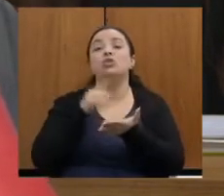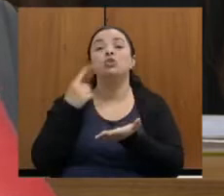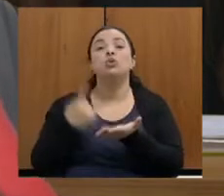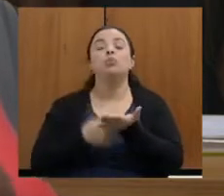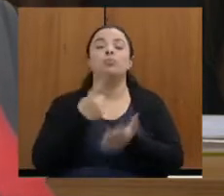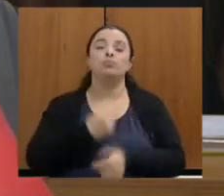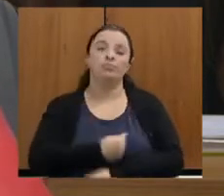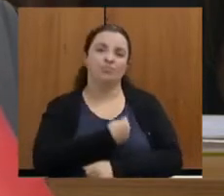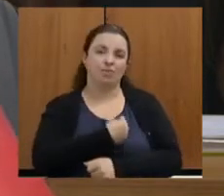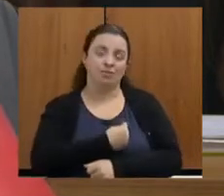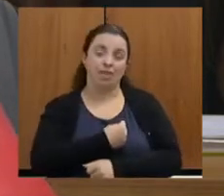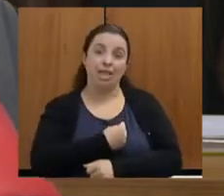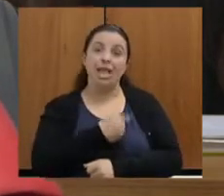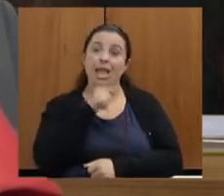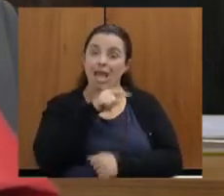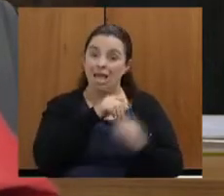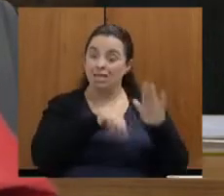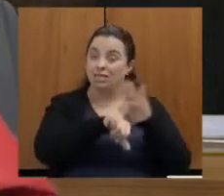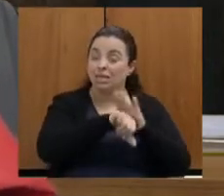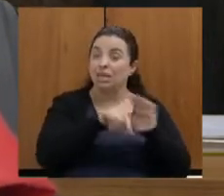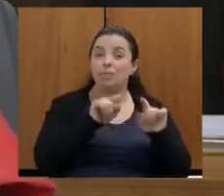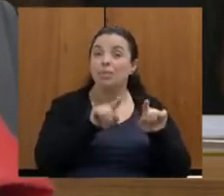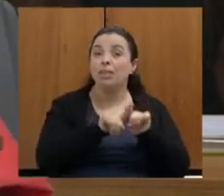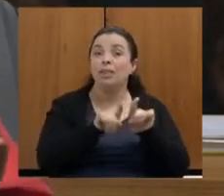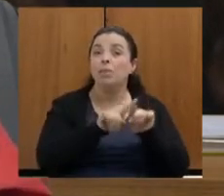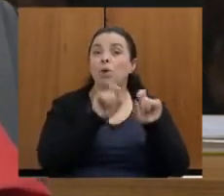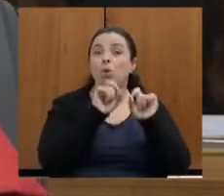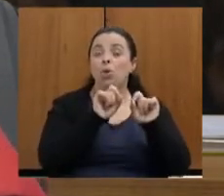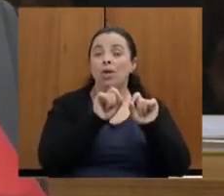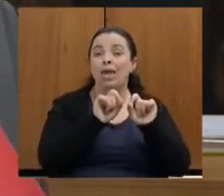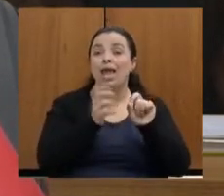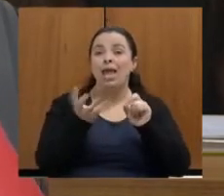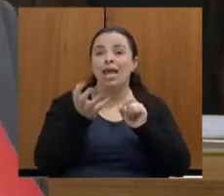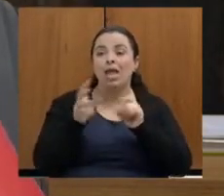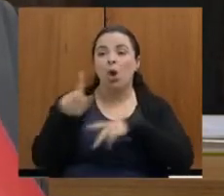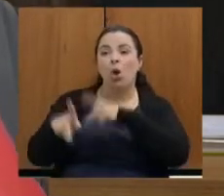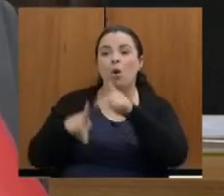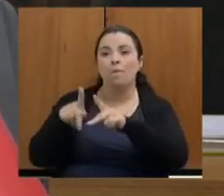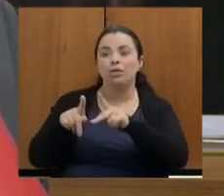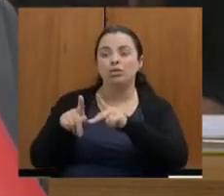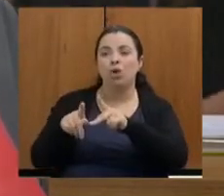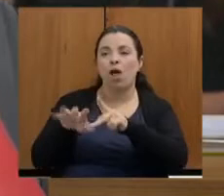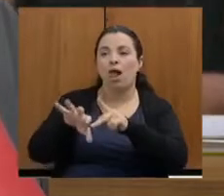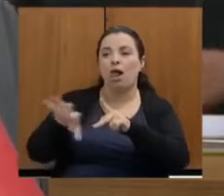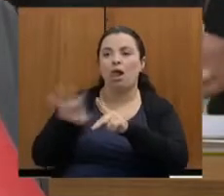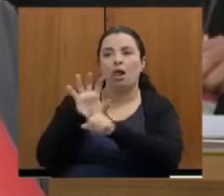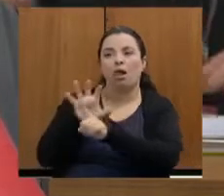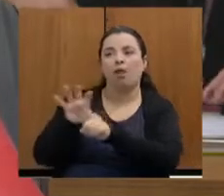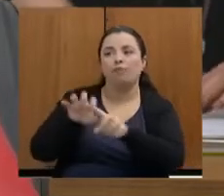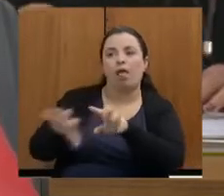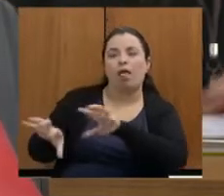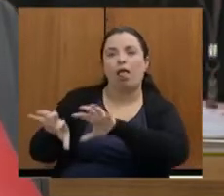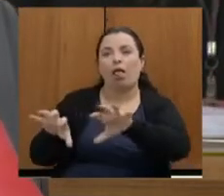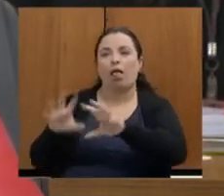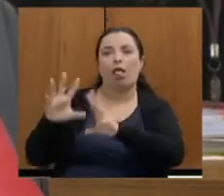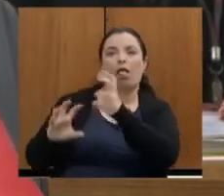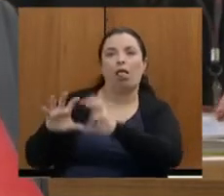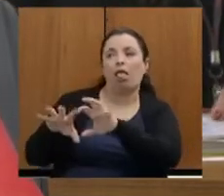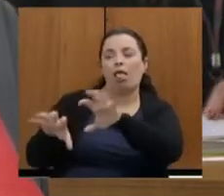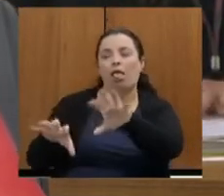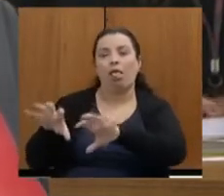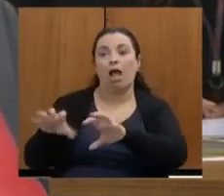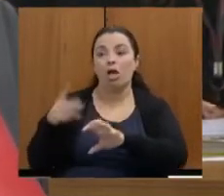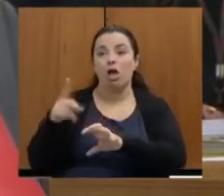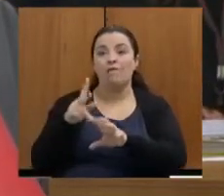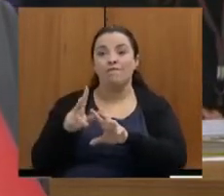tem uma tentativa de divisão de nós todos atingidos separação e diminuição da